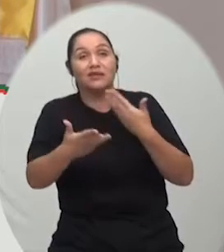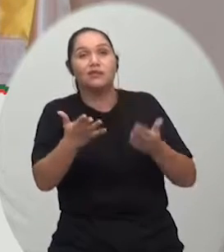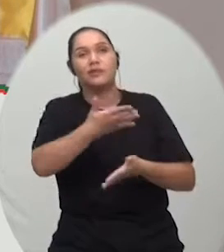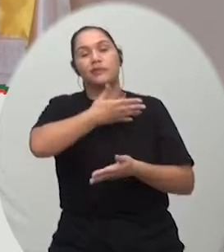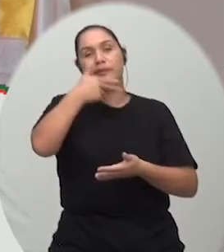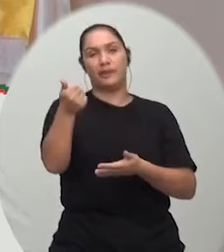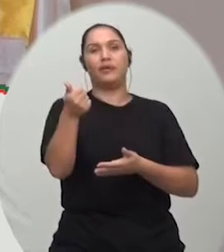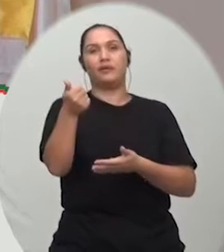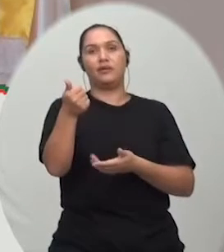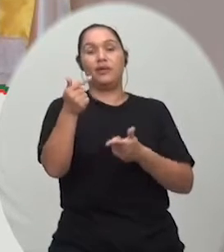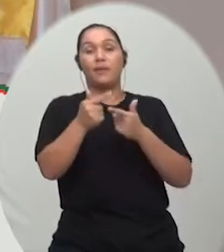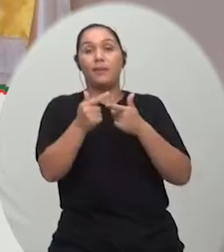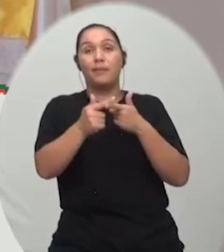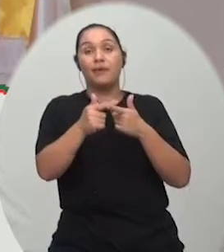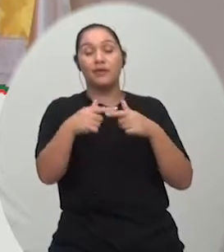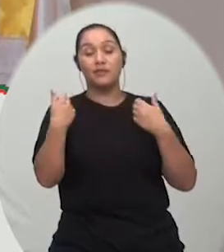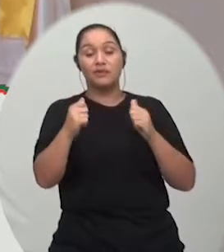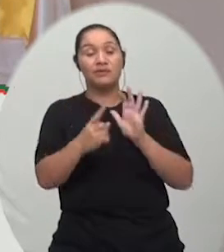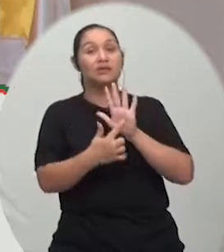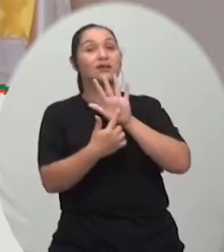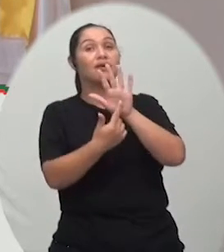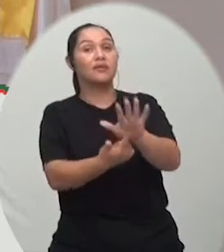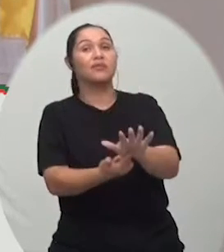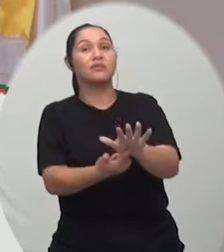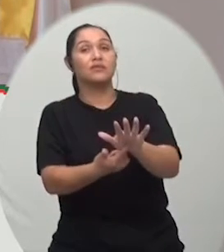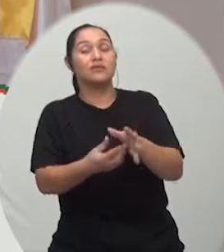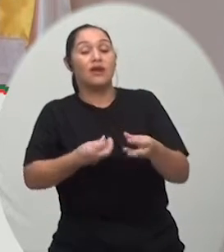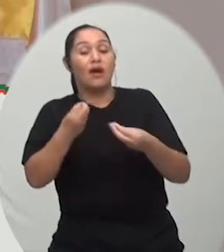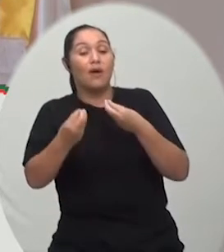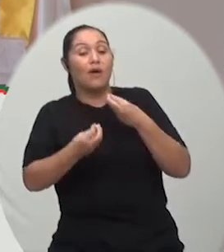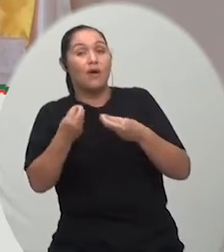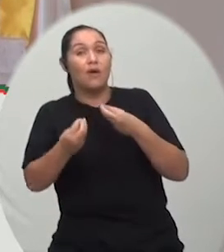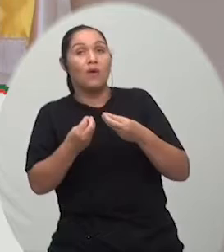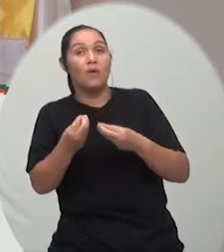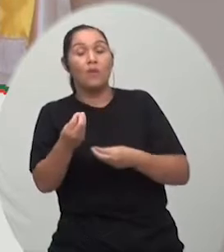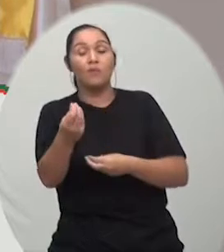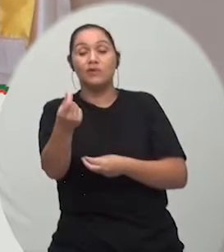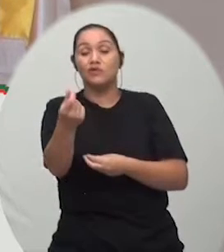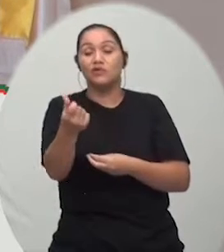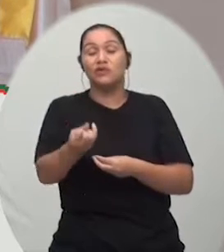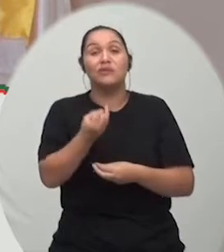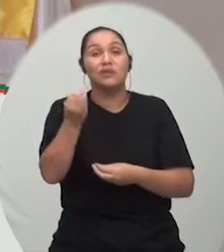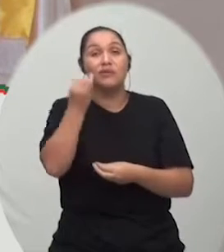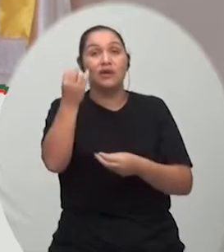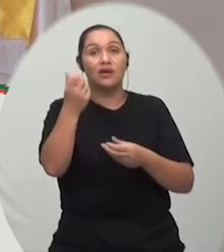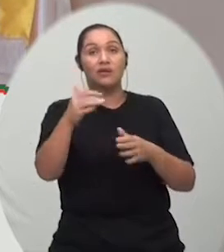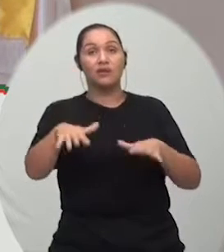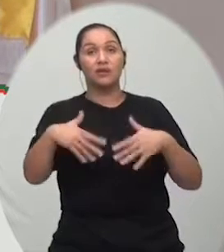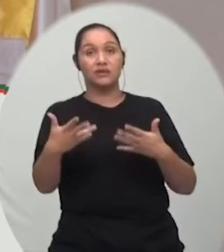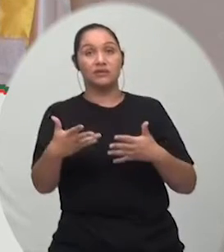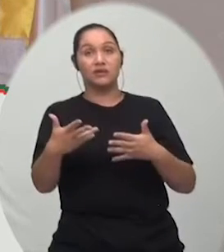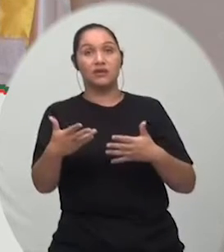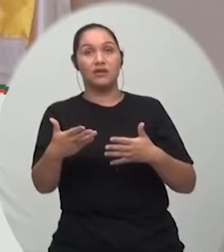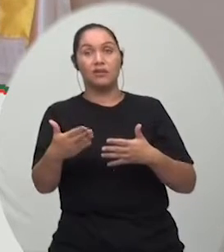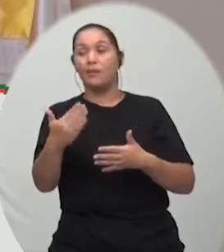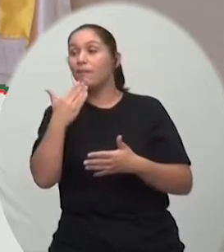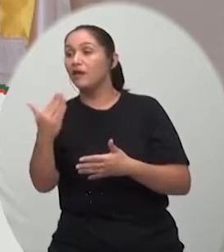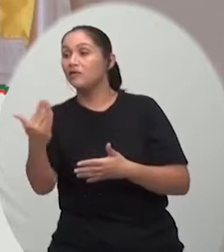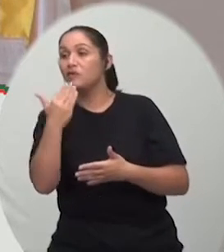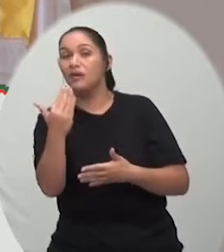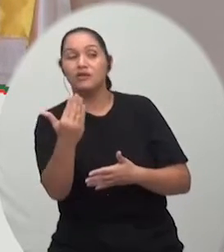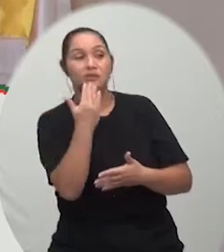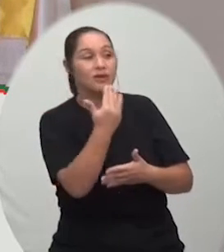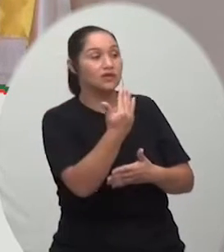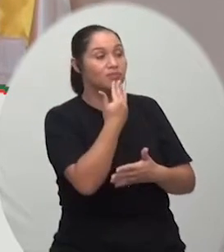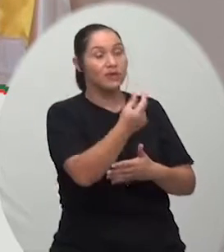do que é a busca incessante de verbas através, passando o chapéuzinho para conseguir determinados recursos.